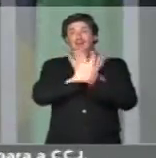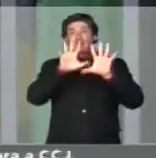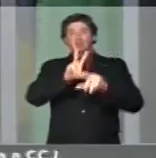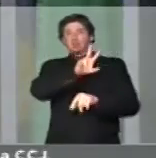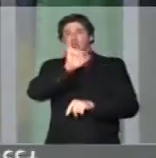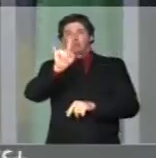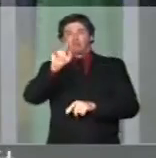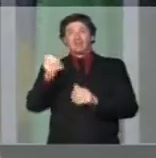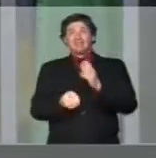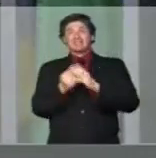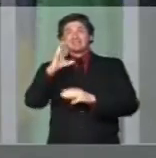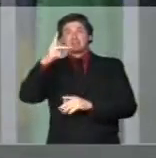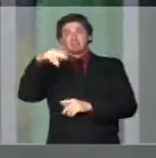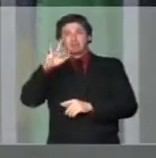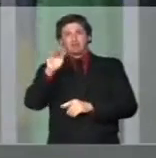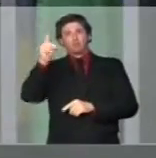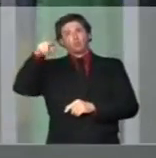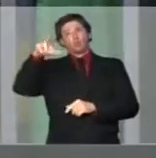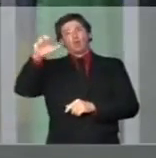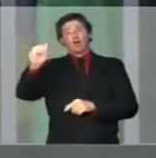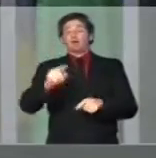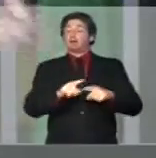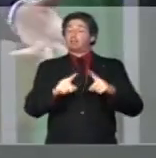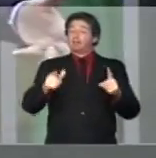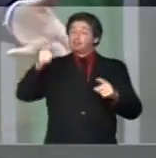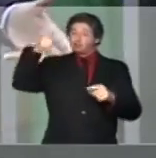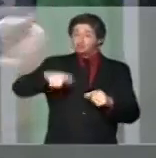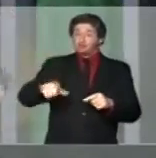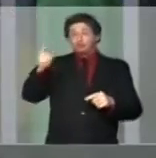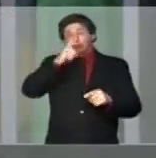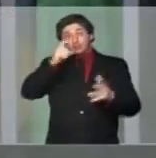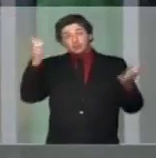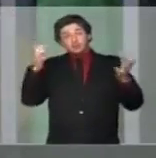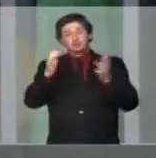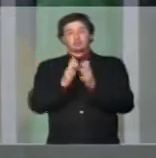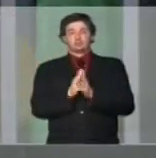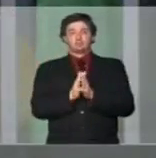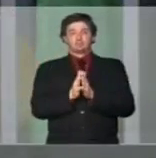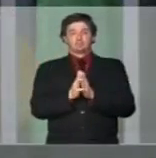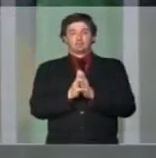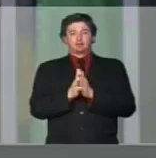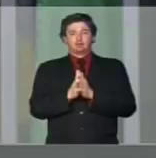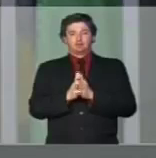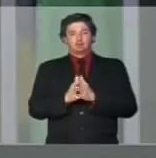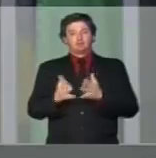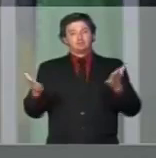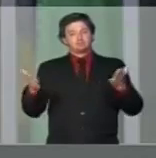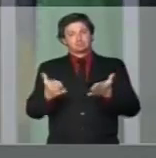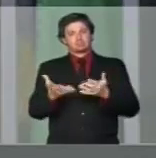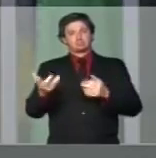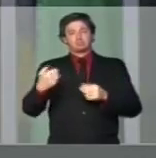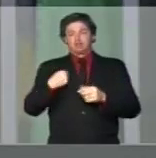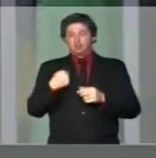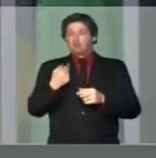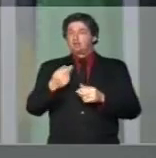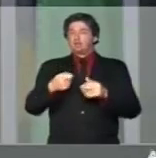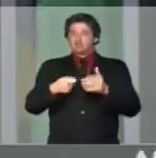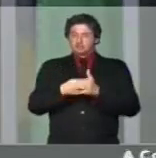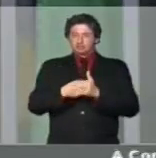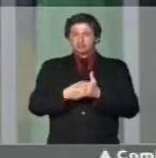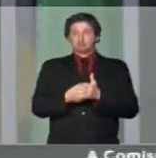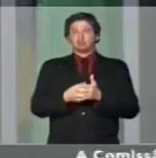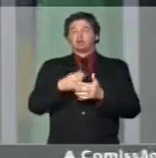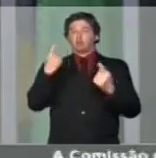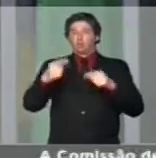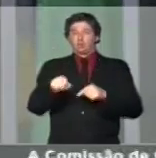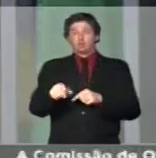não iria recriar a CPMF. Mais uma mentira dela para os brasileiros, pois agora quer insistir nisso. E hoje